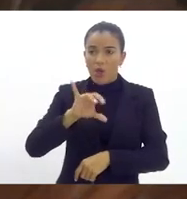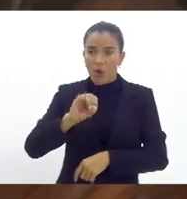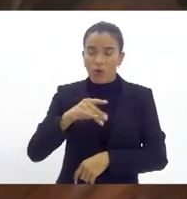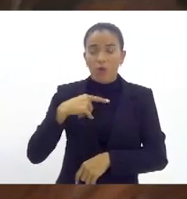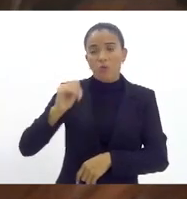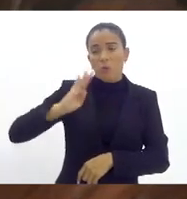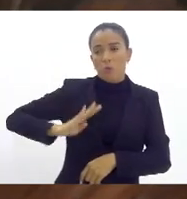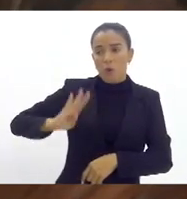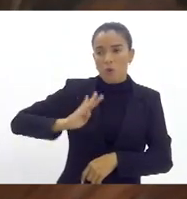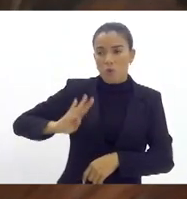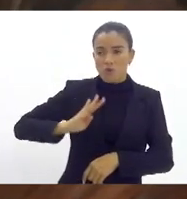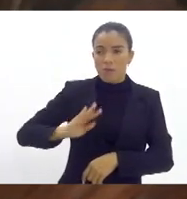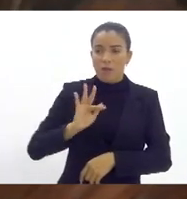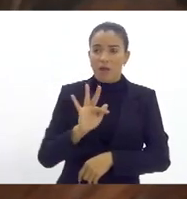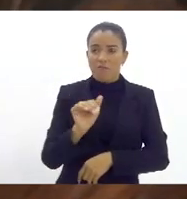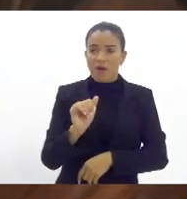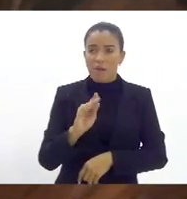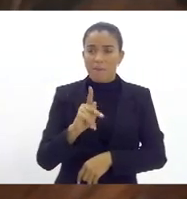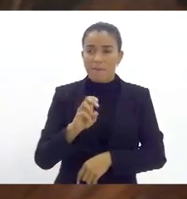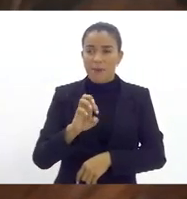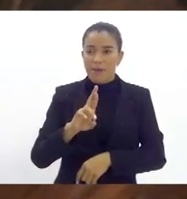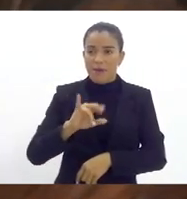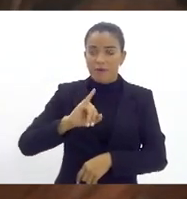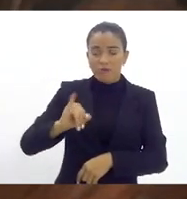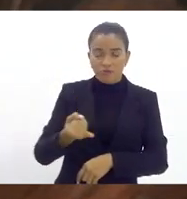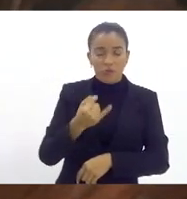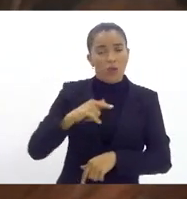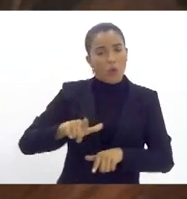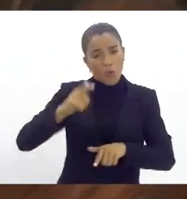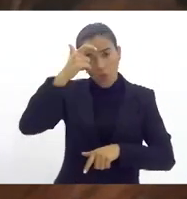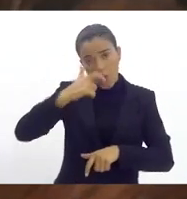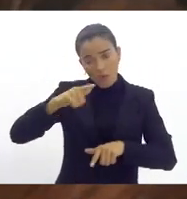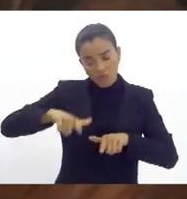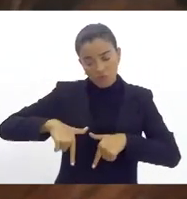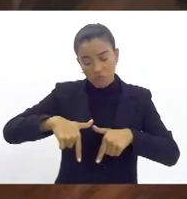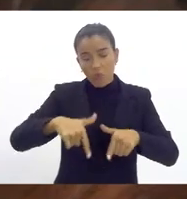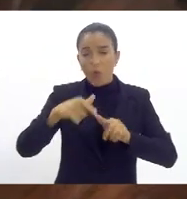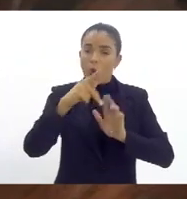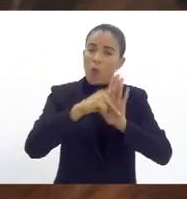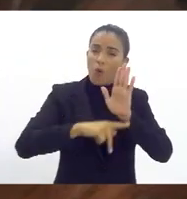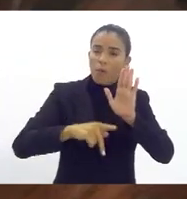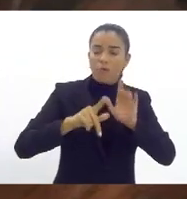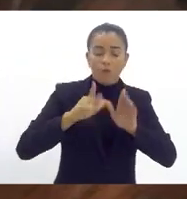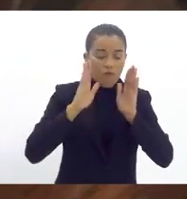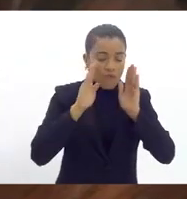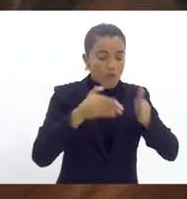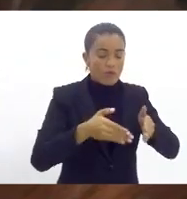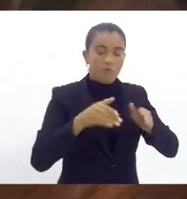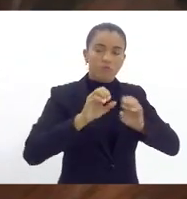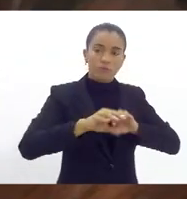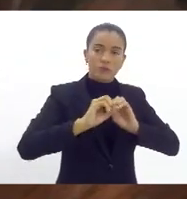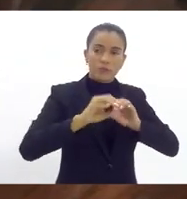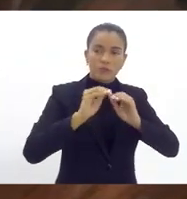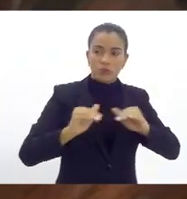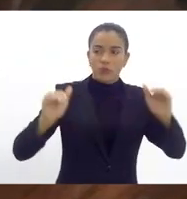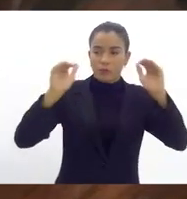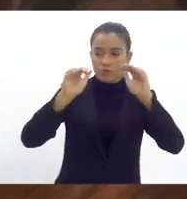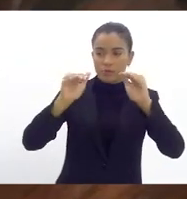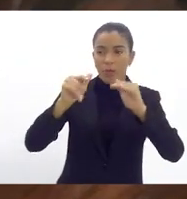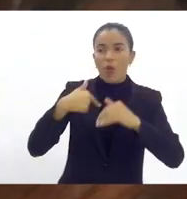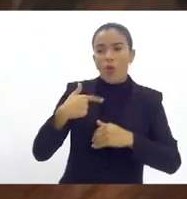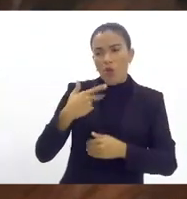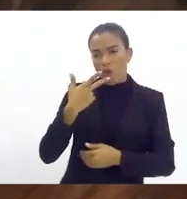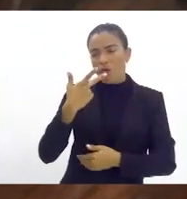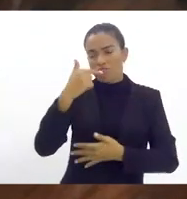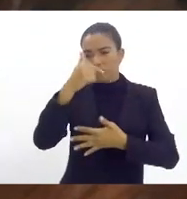de iniciação tecnológica pela faperj e nela eu atuo em projetos voltados para o ensino superior eu trouxe